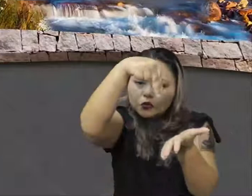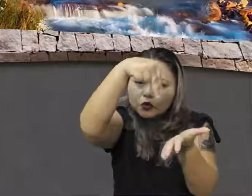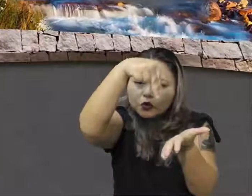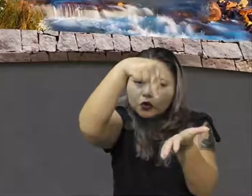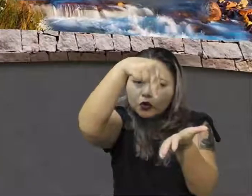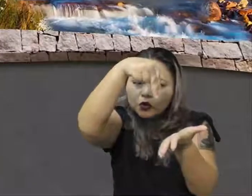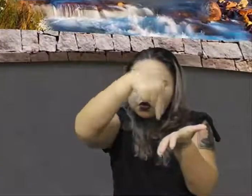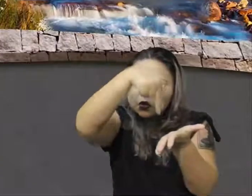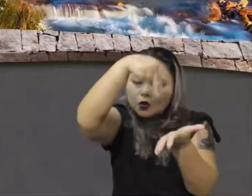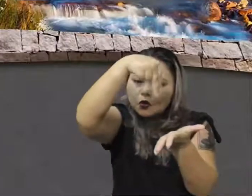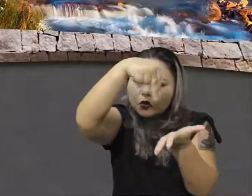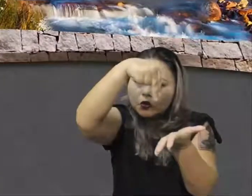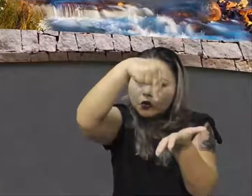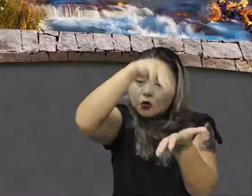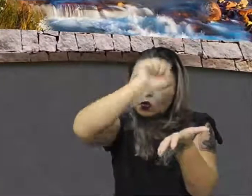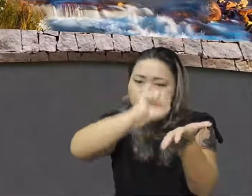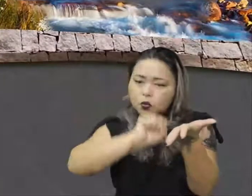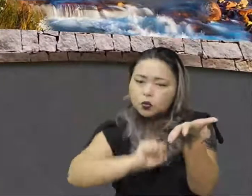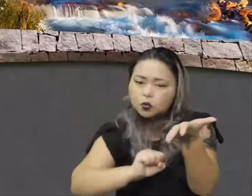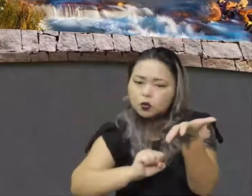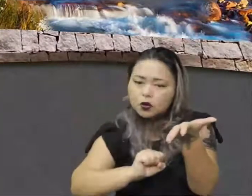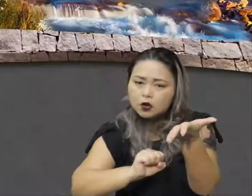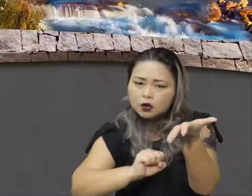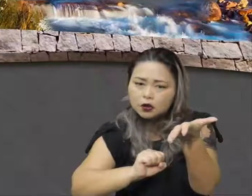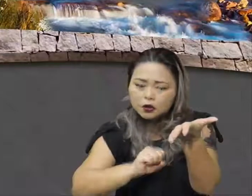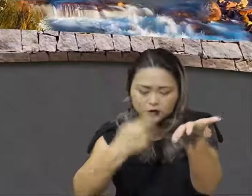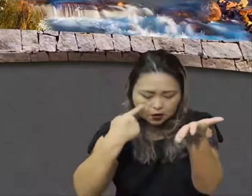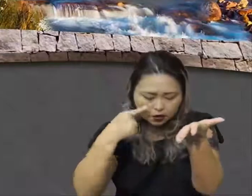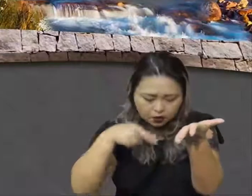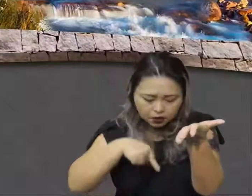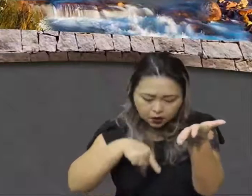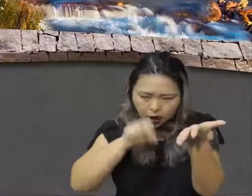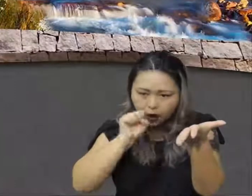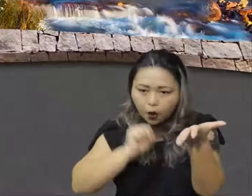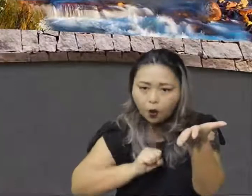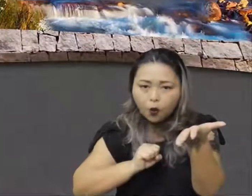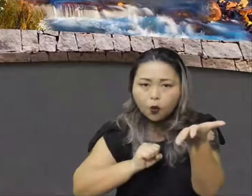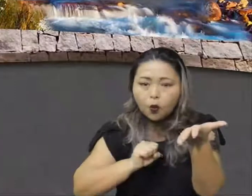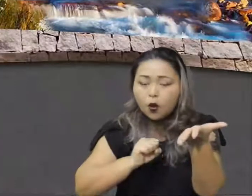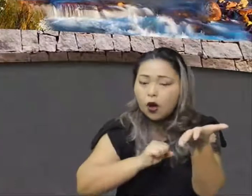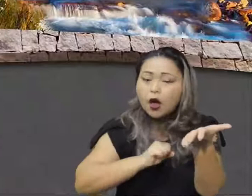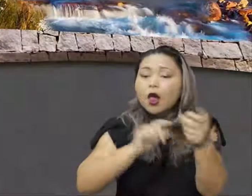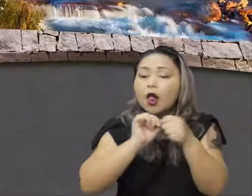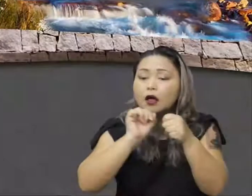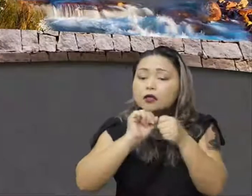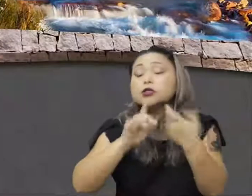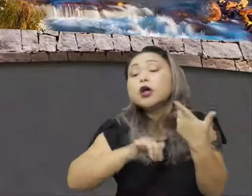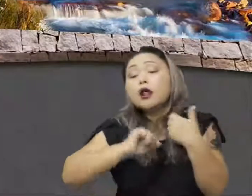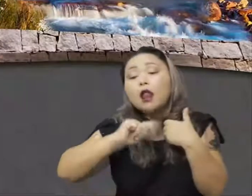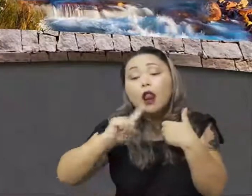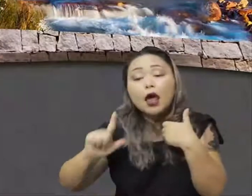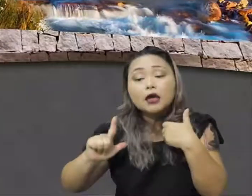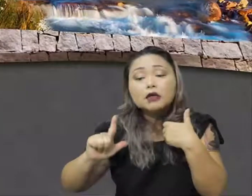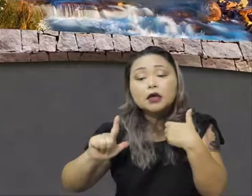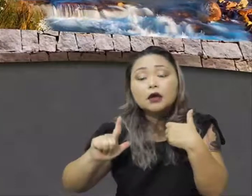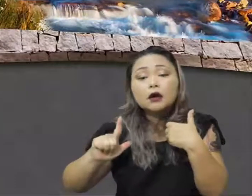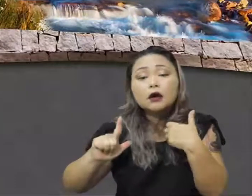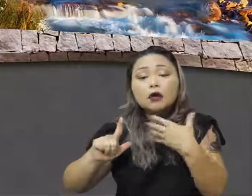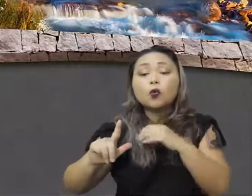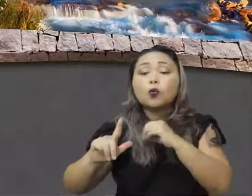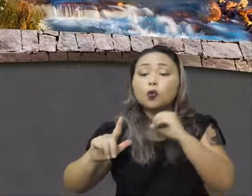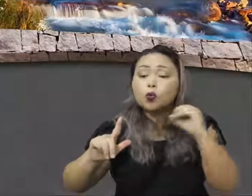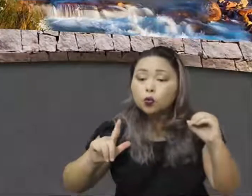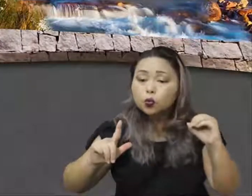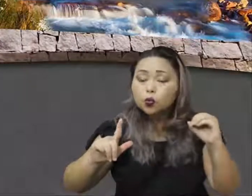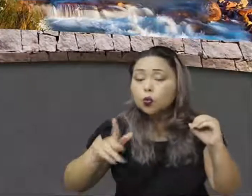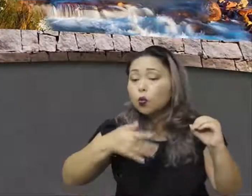frente, é em cima, o sul é a parte de baixo, olha para baixo. Leste, sua direita, Oceano Atlântico. Oeste,